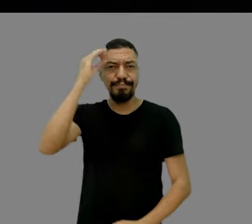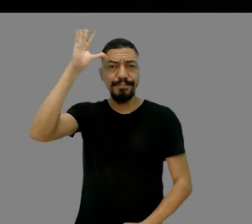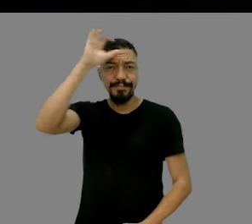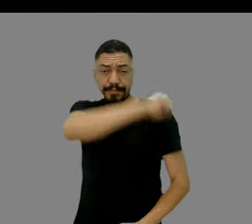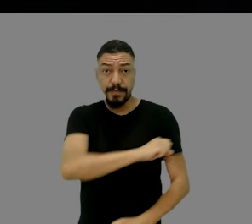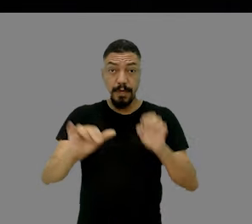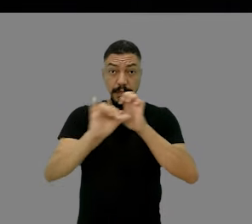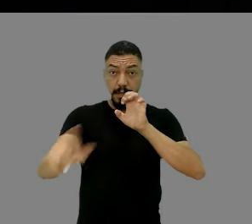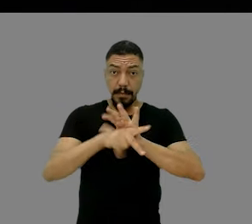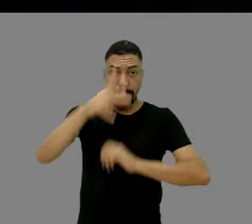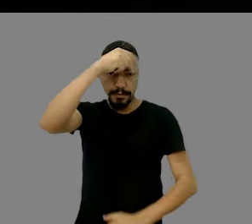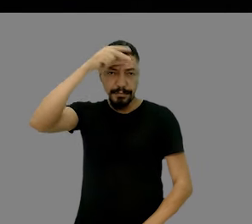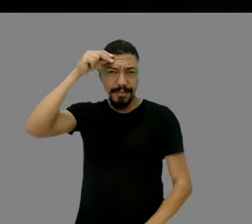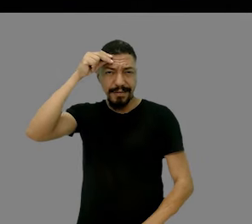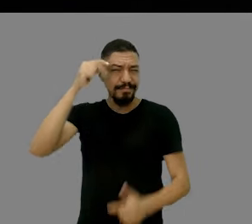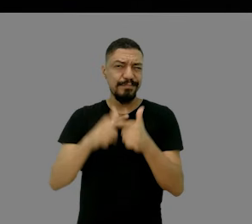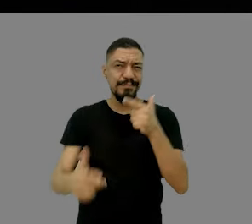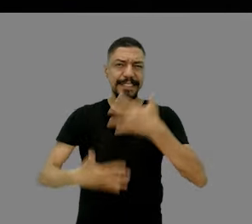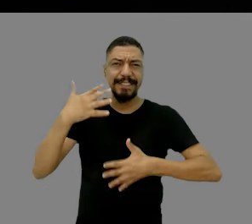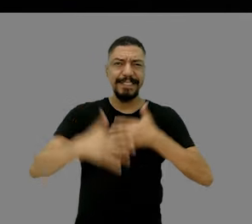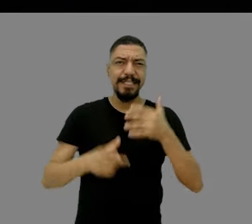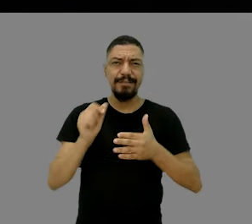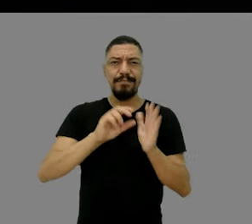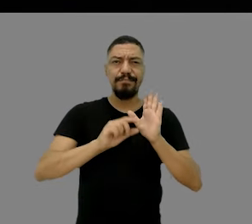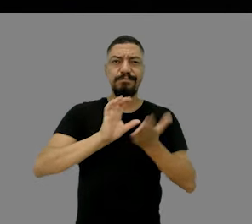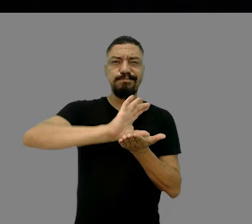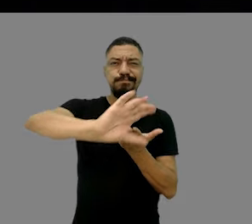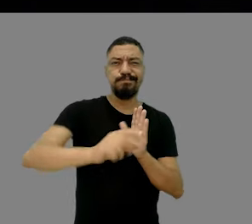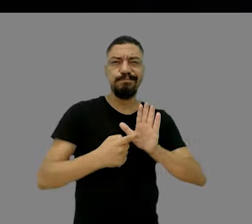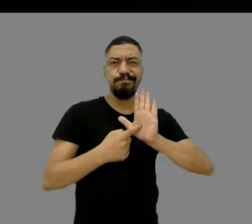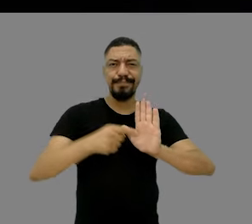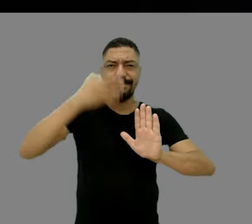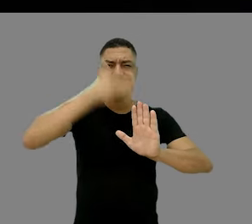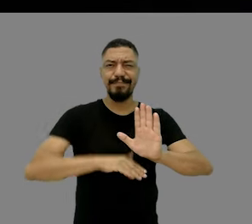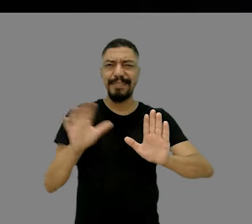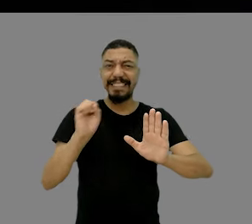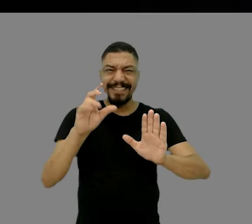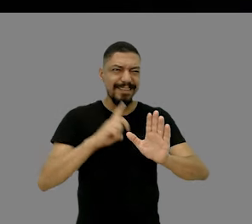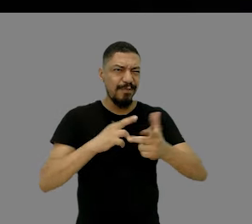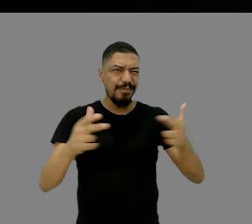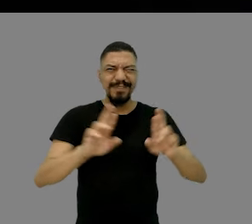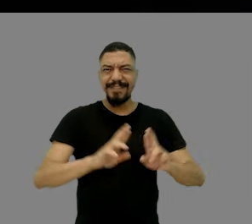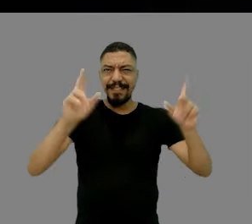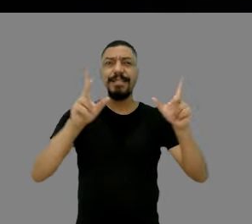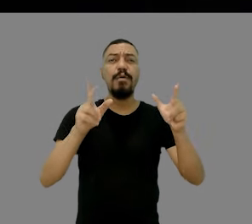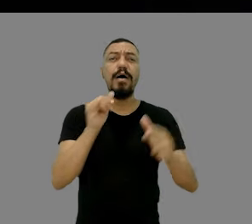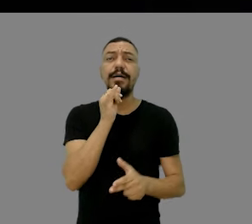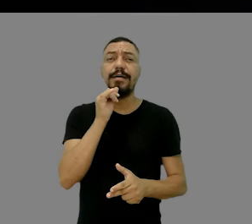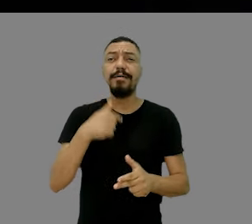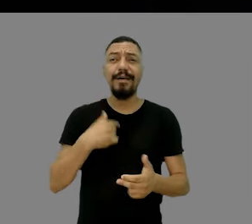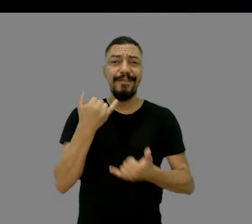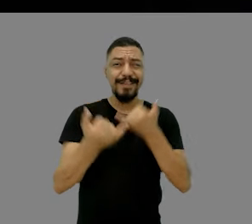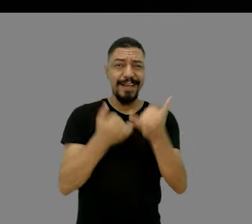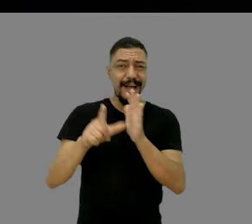muito discrepante, como, por exemplo, eu até brinquei, né? A pessoa vai ter lá um KNAI de construção civil